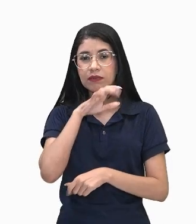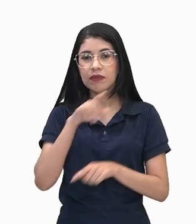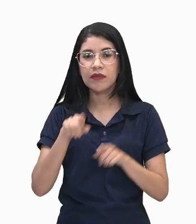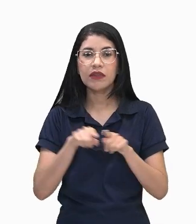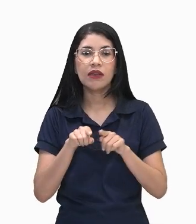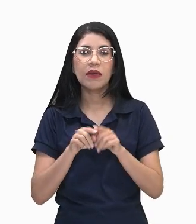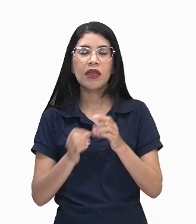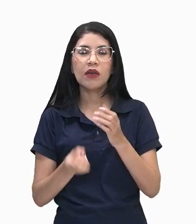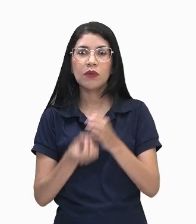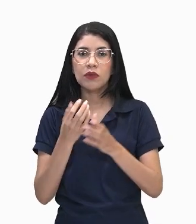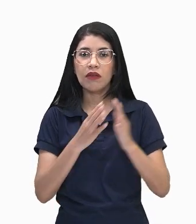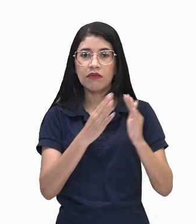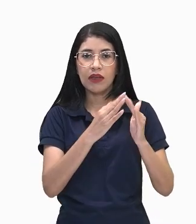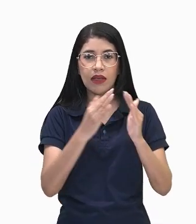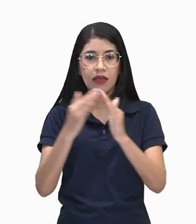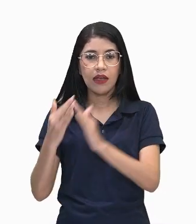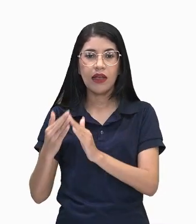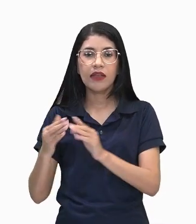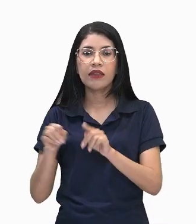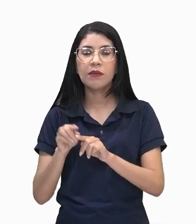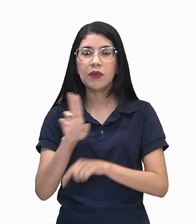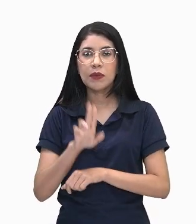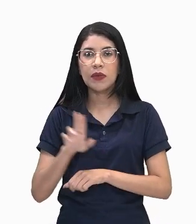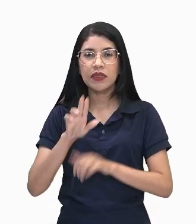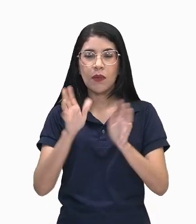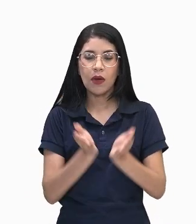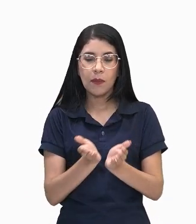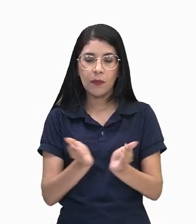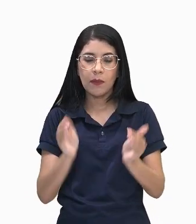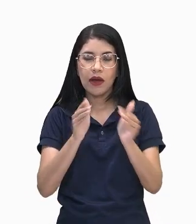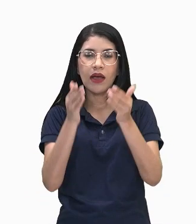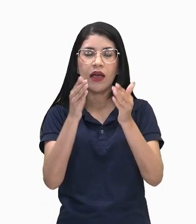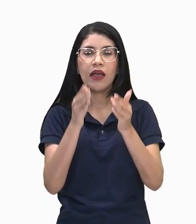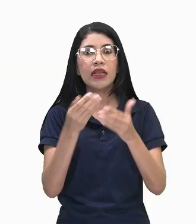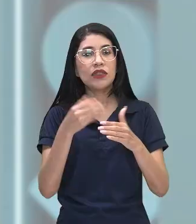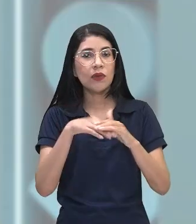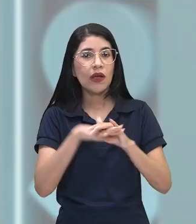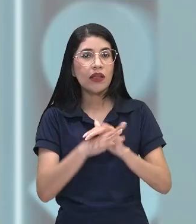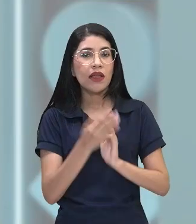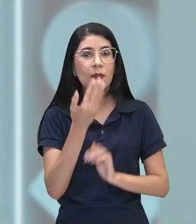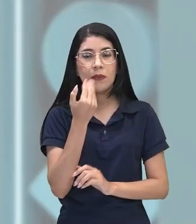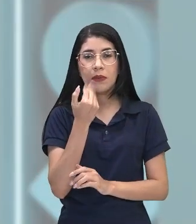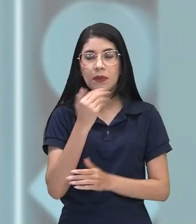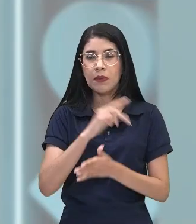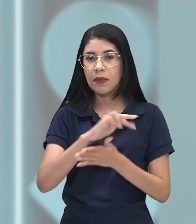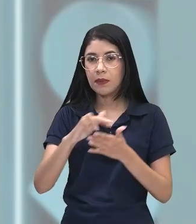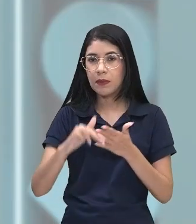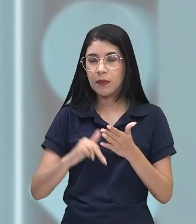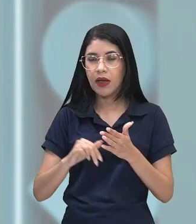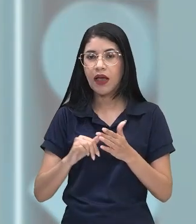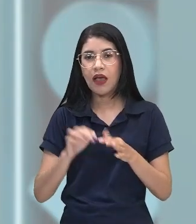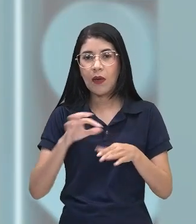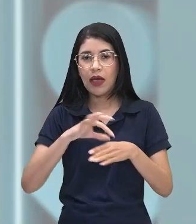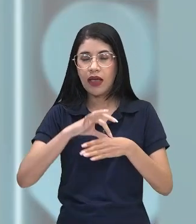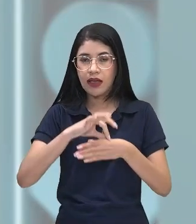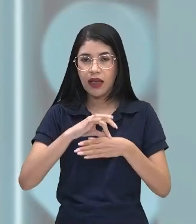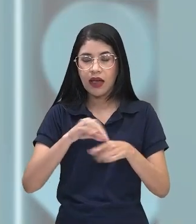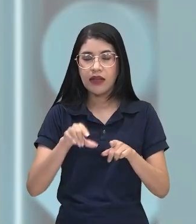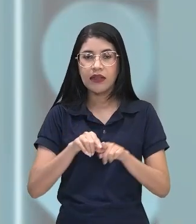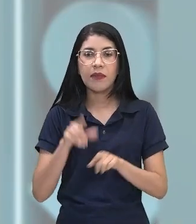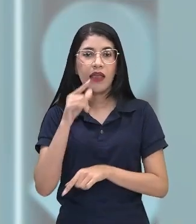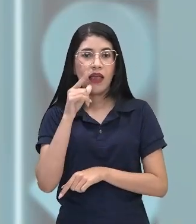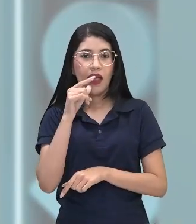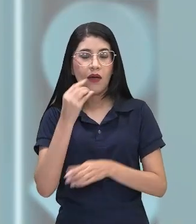a confecção de cerâmicas. Aí eles começaram a guardar seus mantimentos, suas caças, sua água.